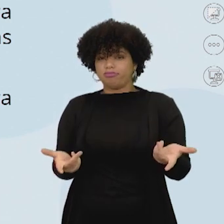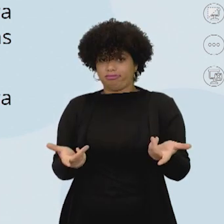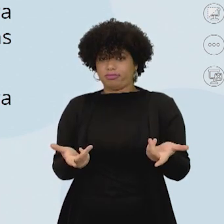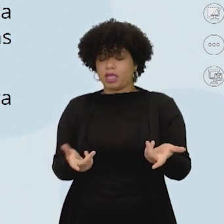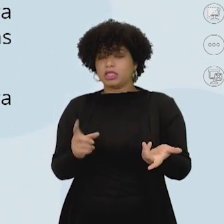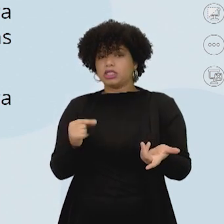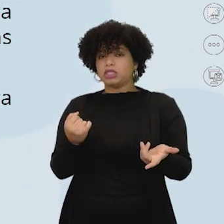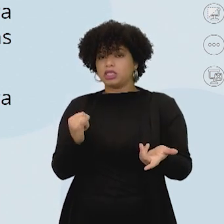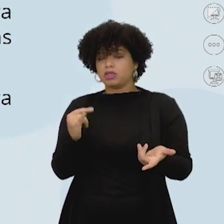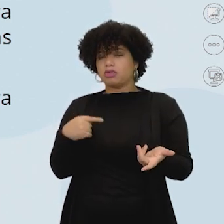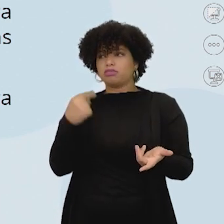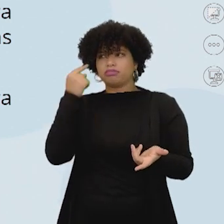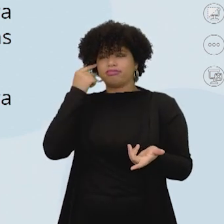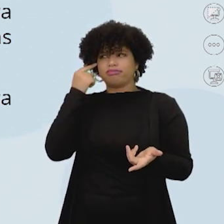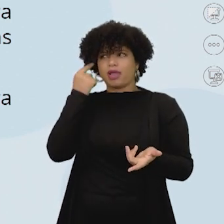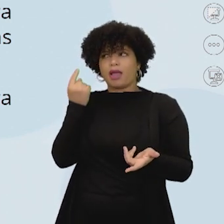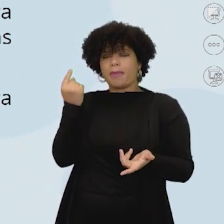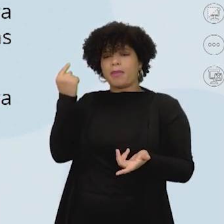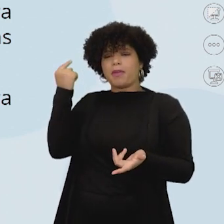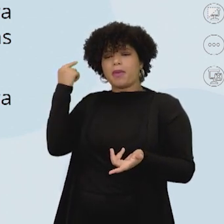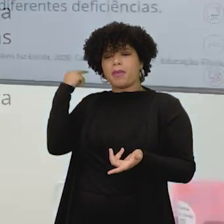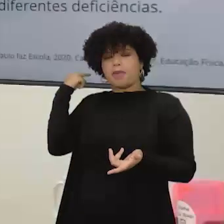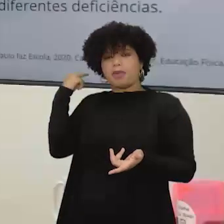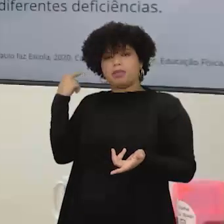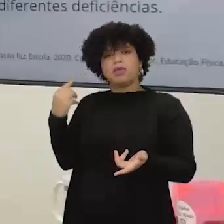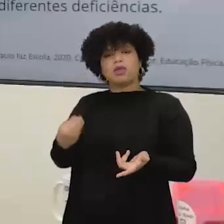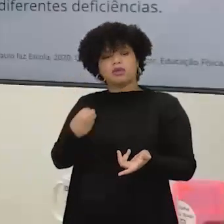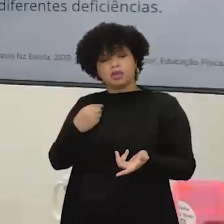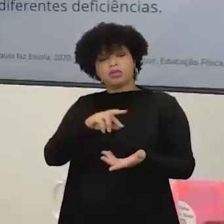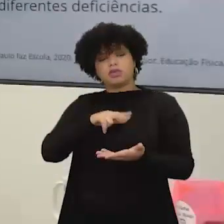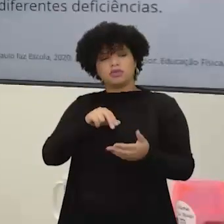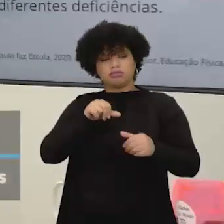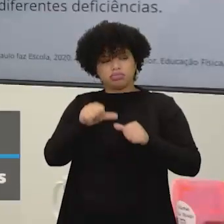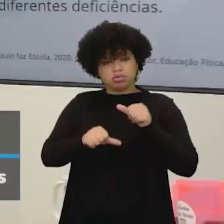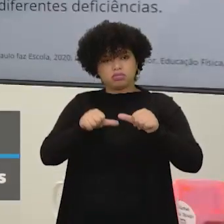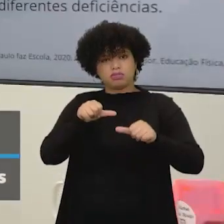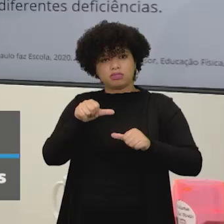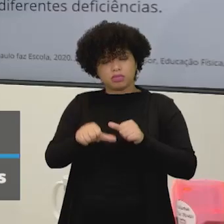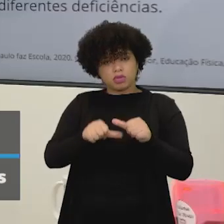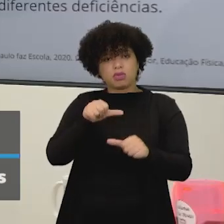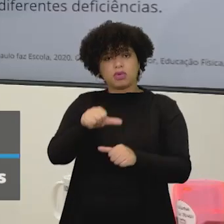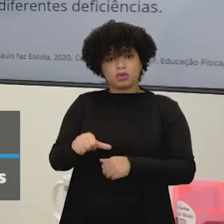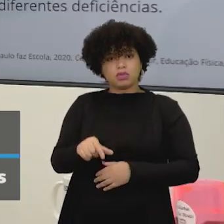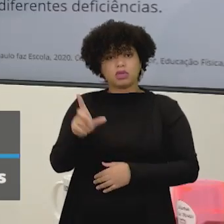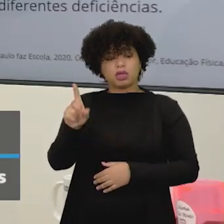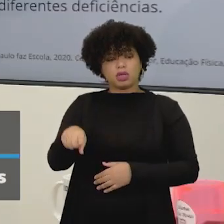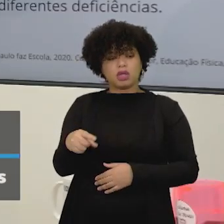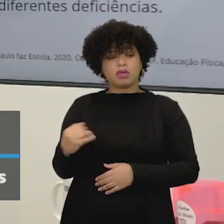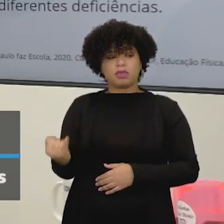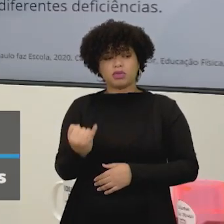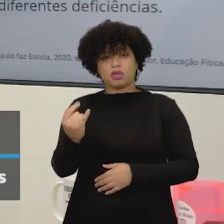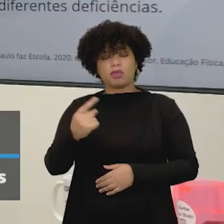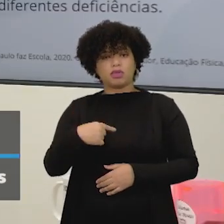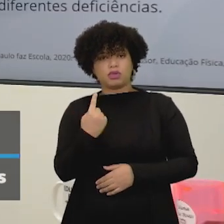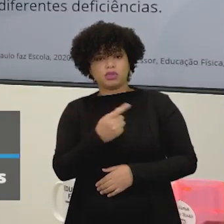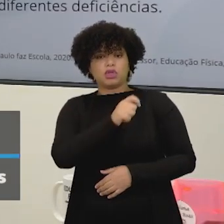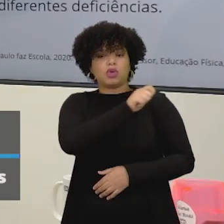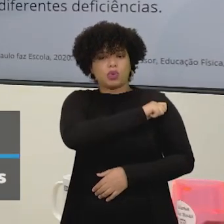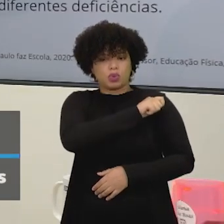linha histórica, houve sim essas transformações e elas são importantes para nós, estudantes,